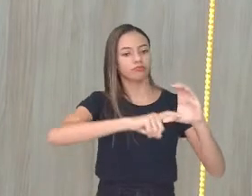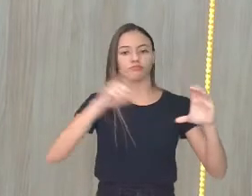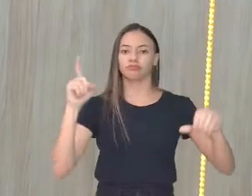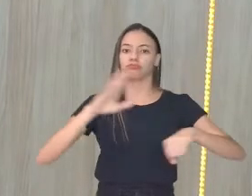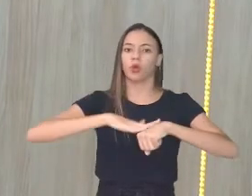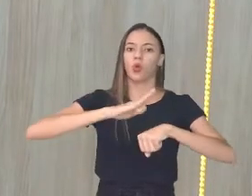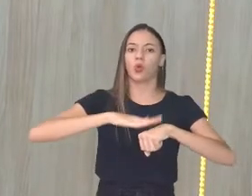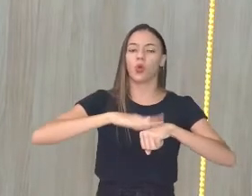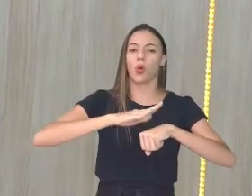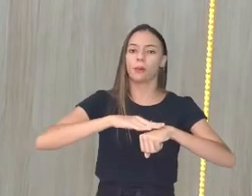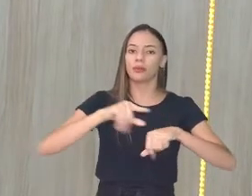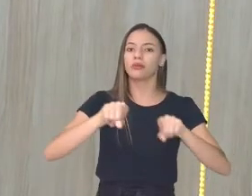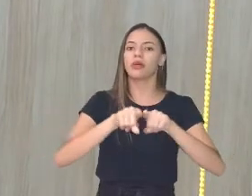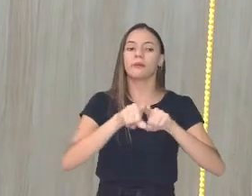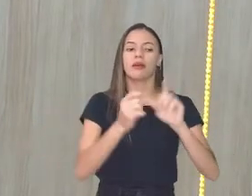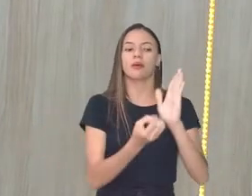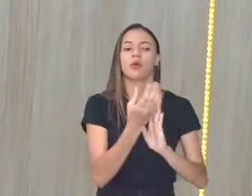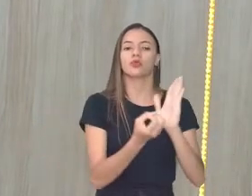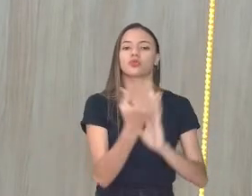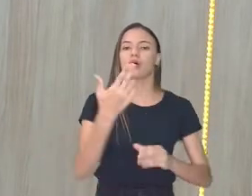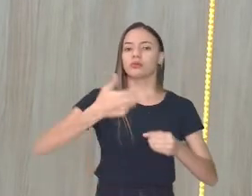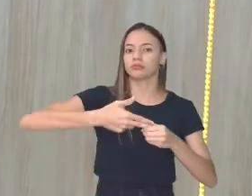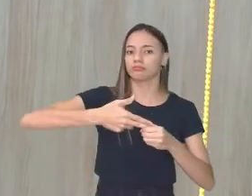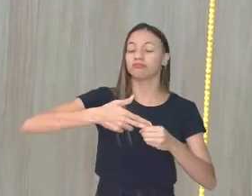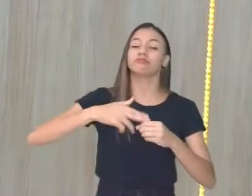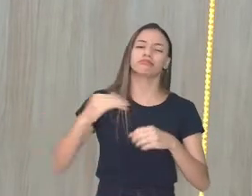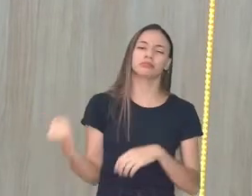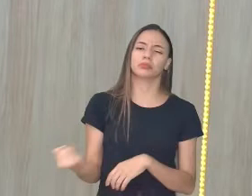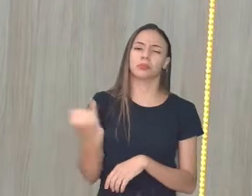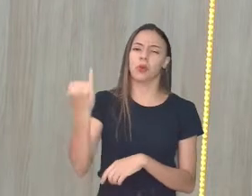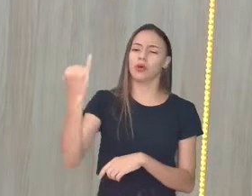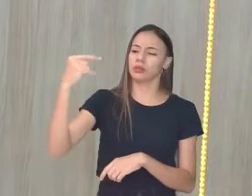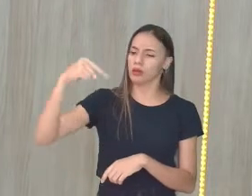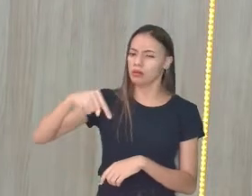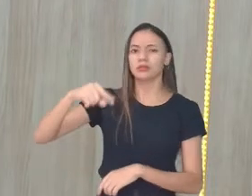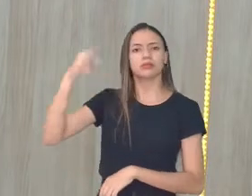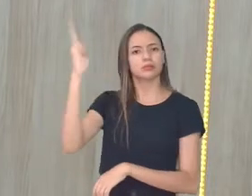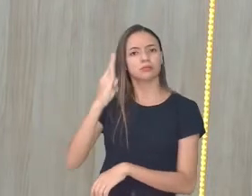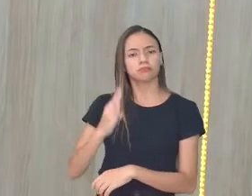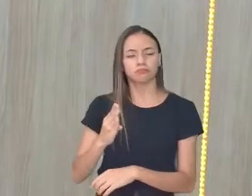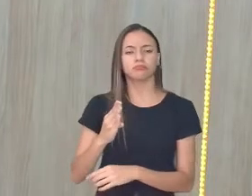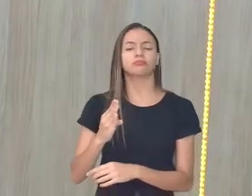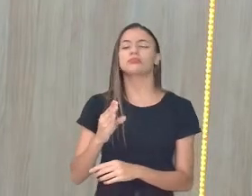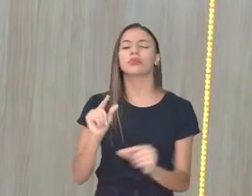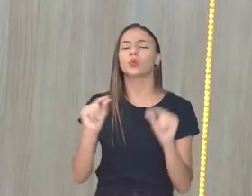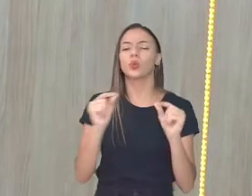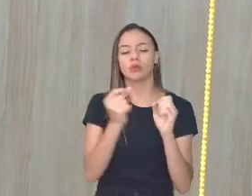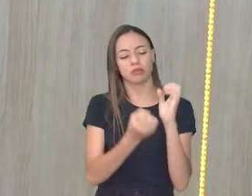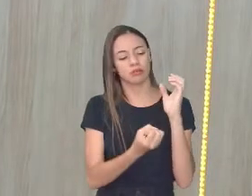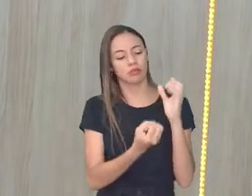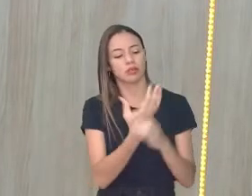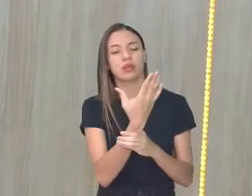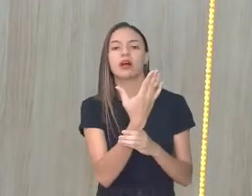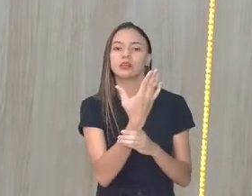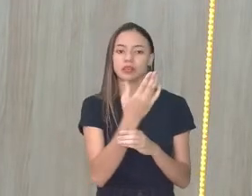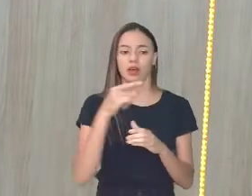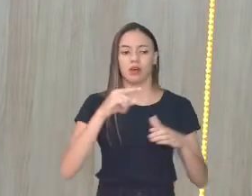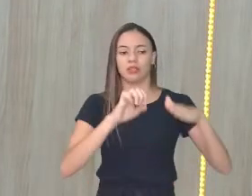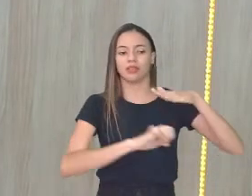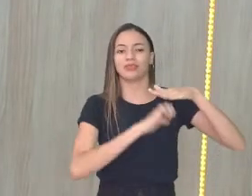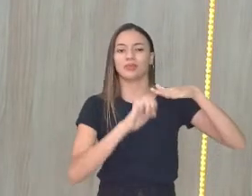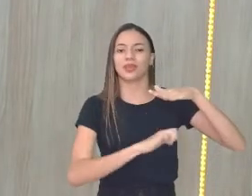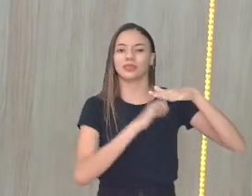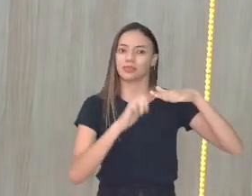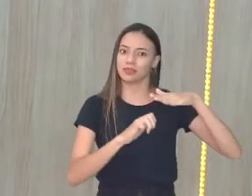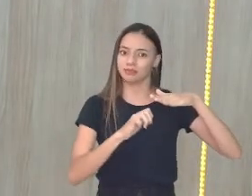combustíveis e vai ser muito importante para o país a criação, né, dessa estatal, né,